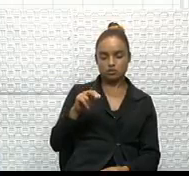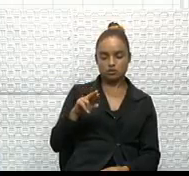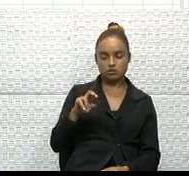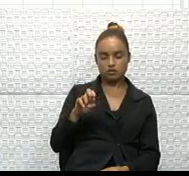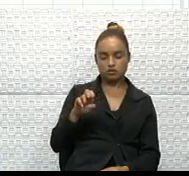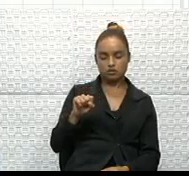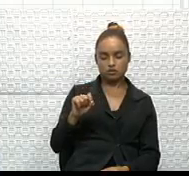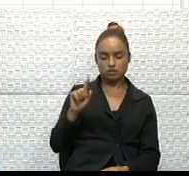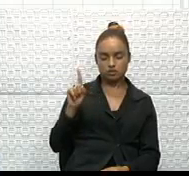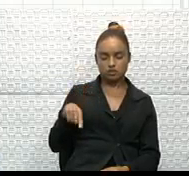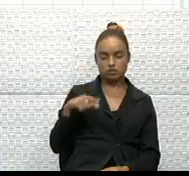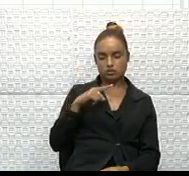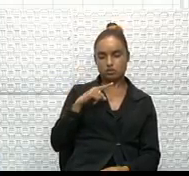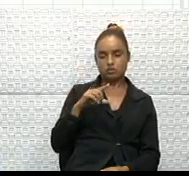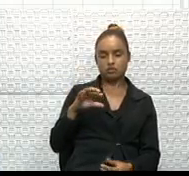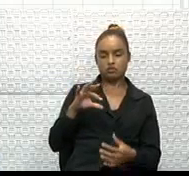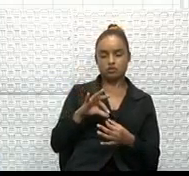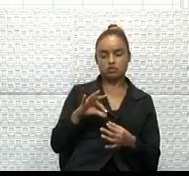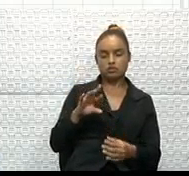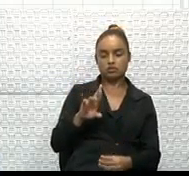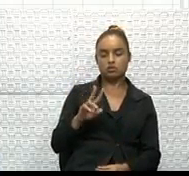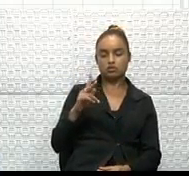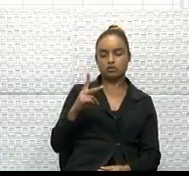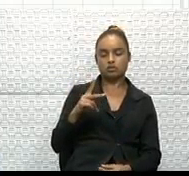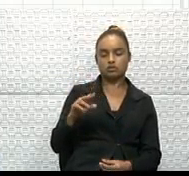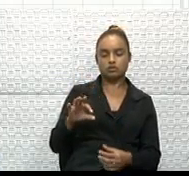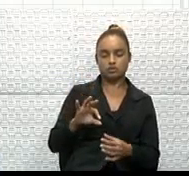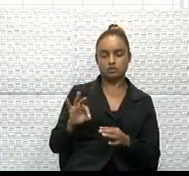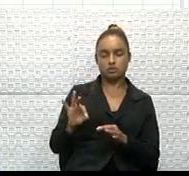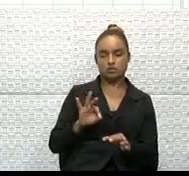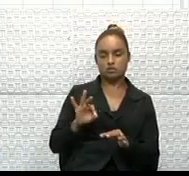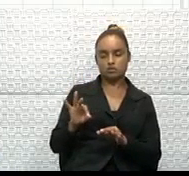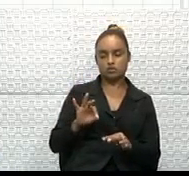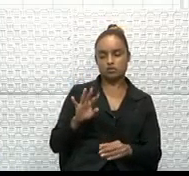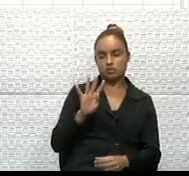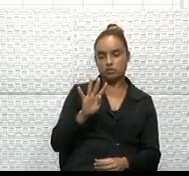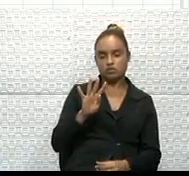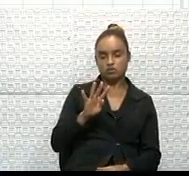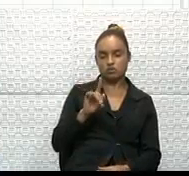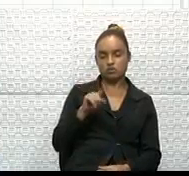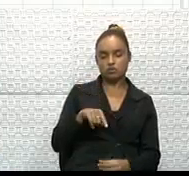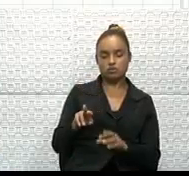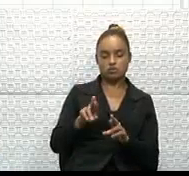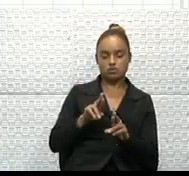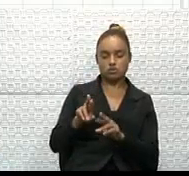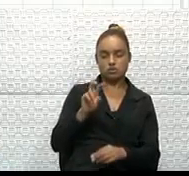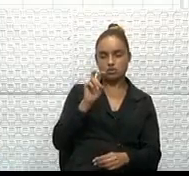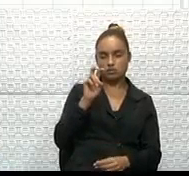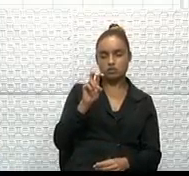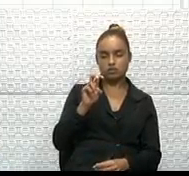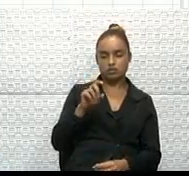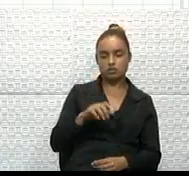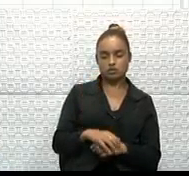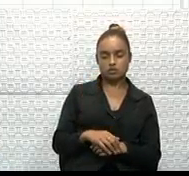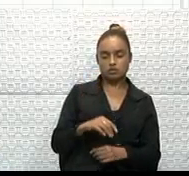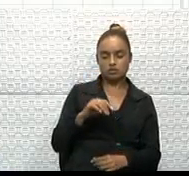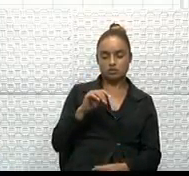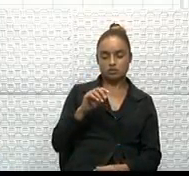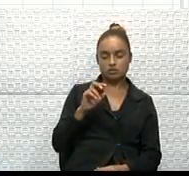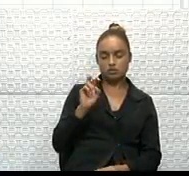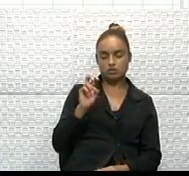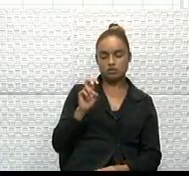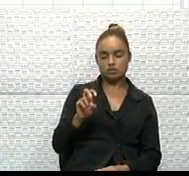referente ao H, variável H, está relacionado com o 8. O 4 está relacionado com o 5. O 5 está relacionado